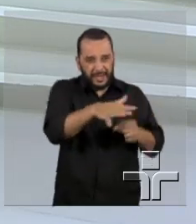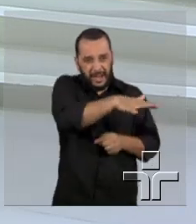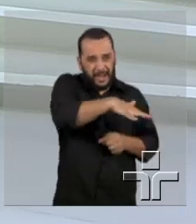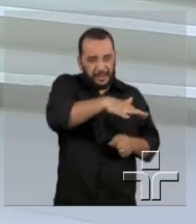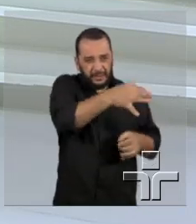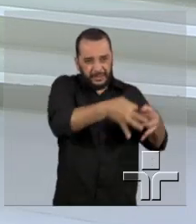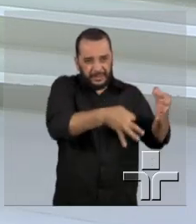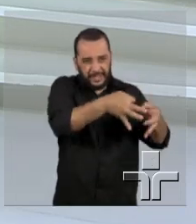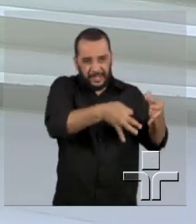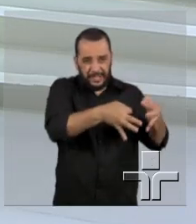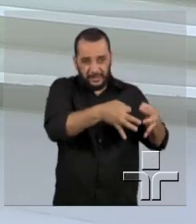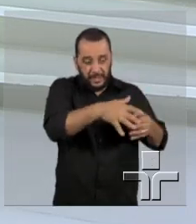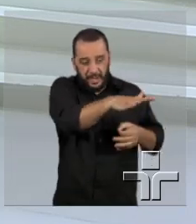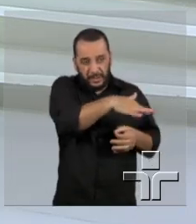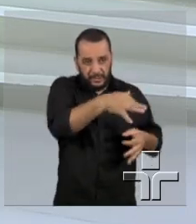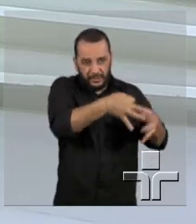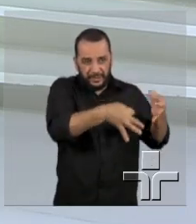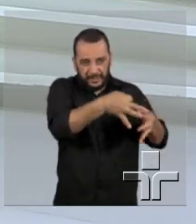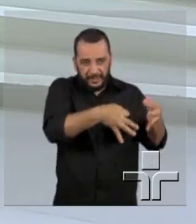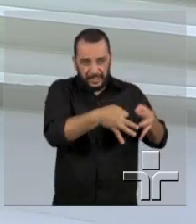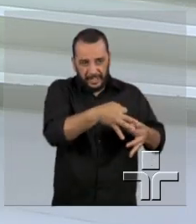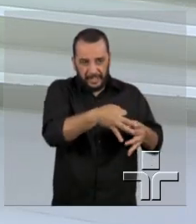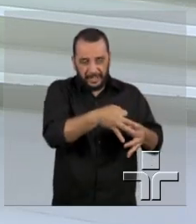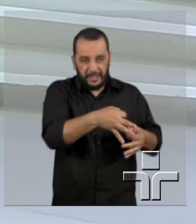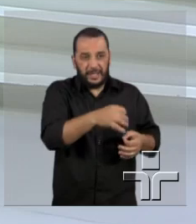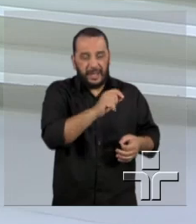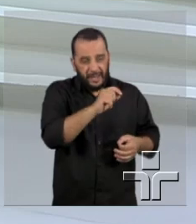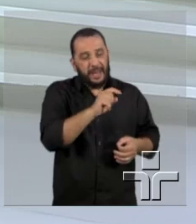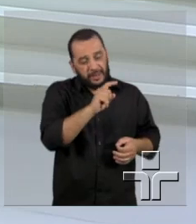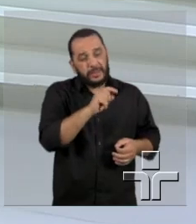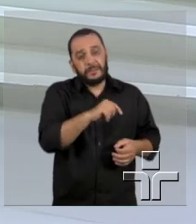vernacular, eu diria: Poder Judiciário, teu nome é equidistância.